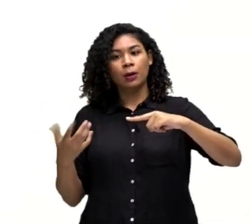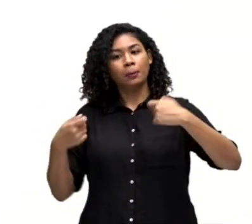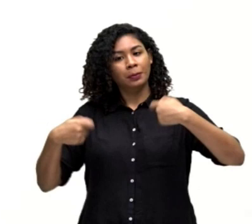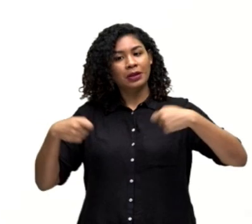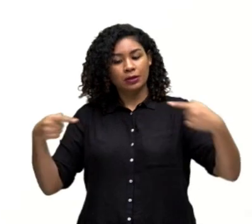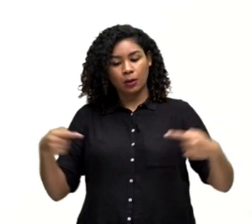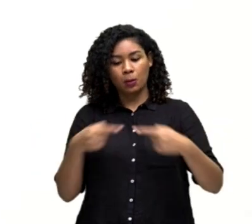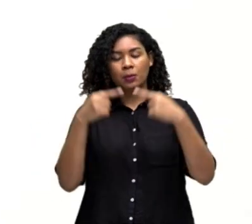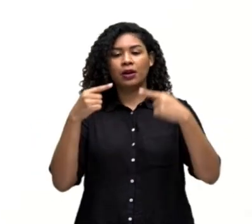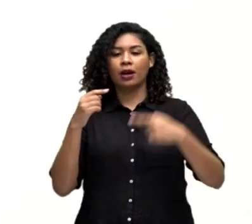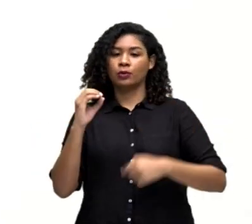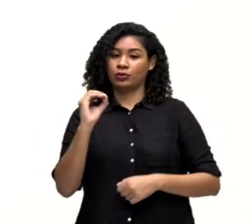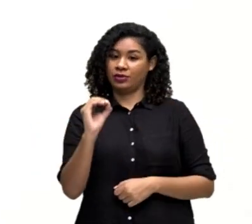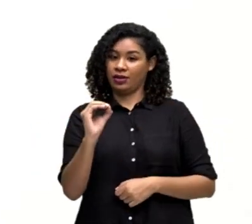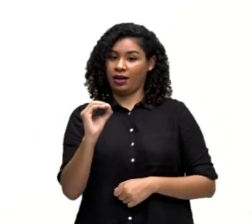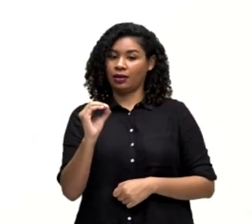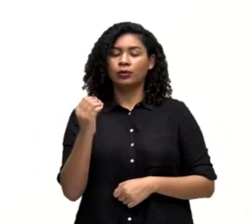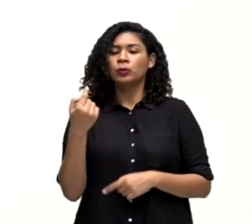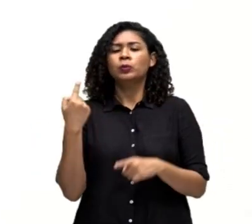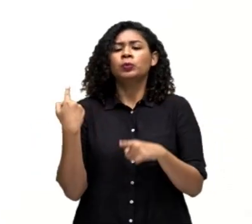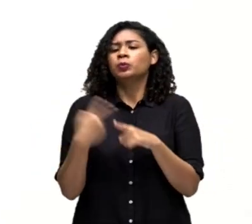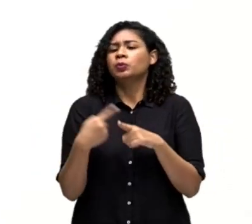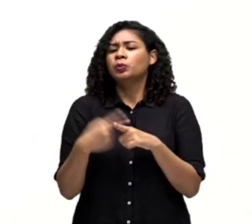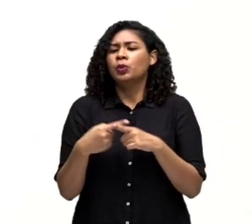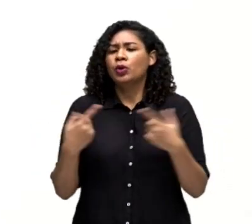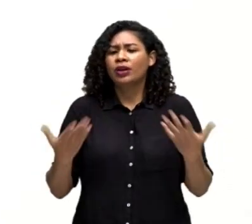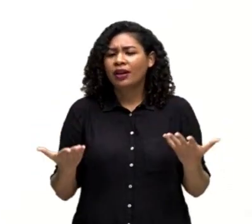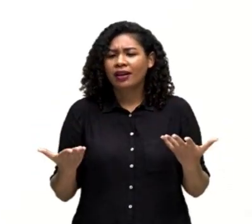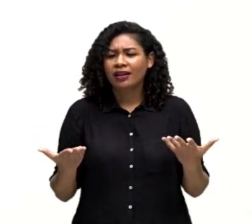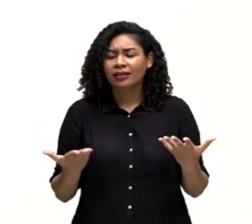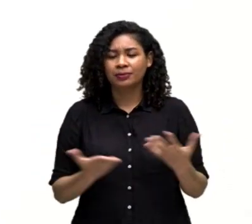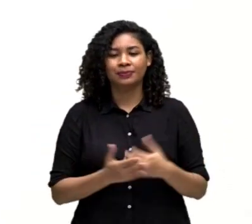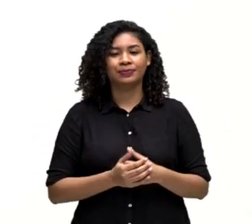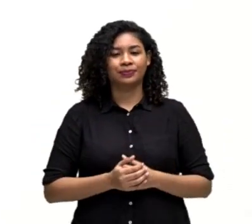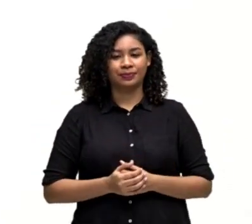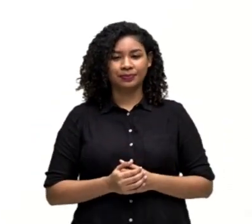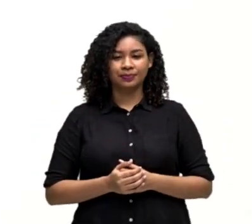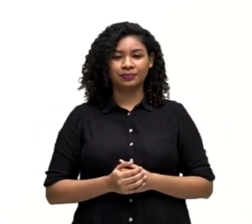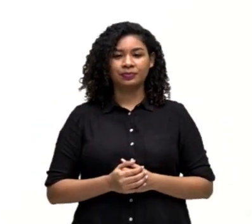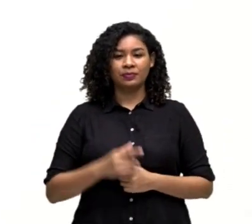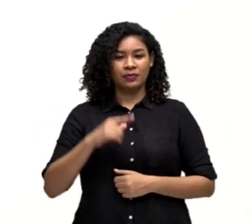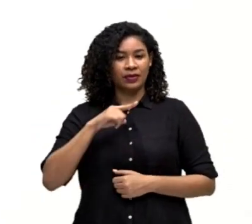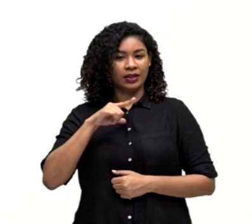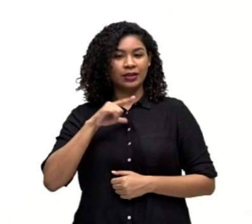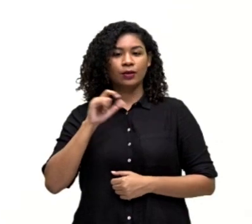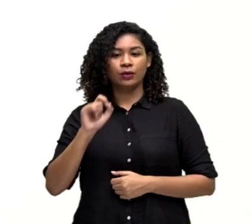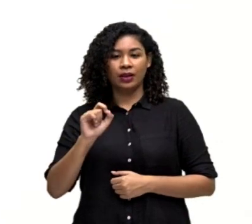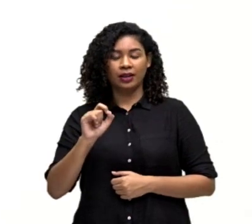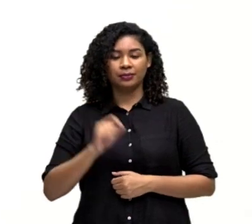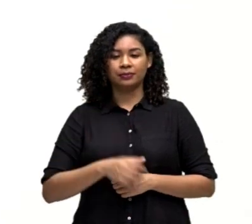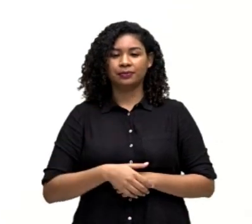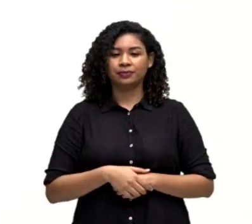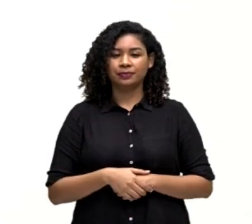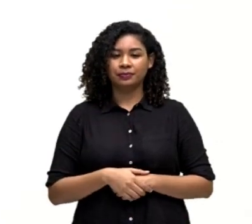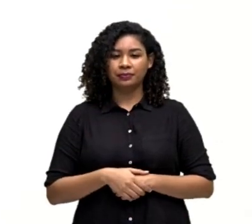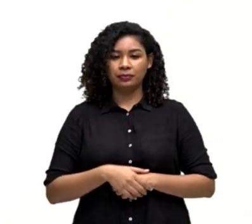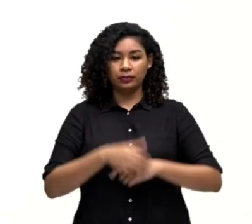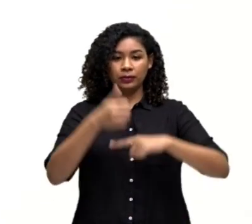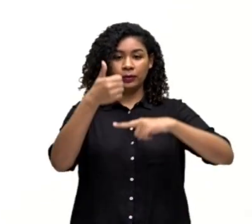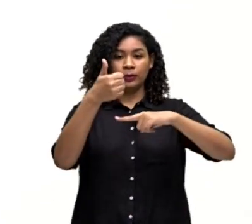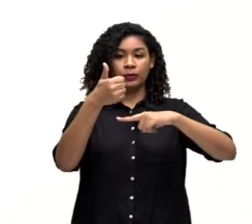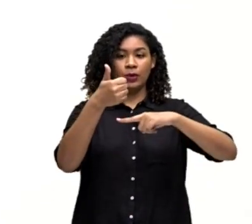a 0. Por que tem que ser iguais a 0? Porque o nosso numerador é igual a 12,